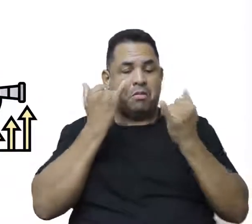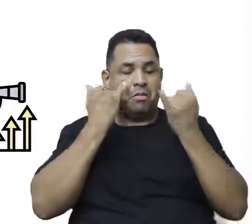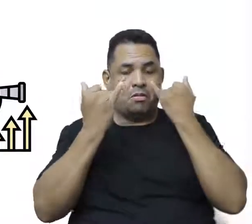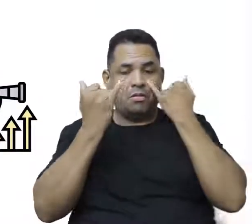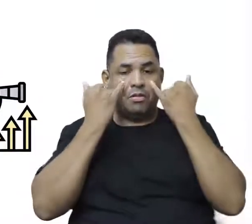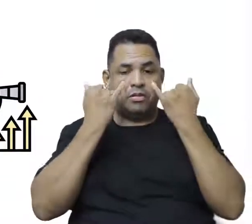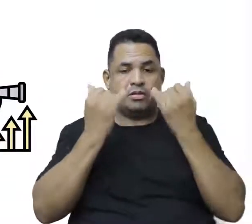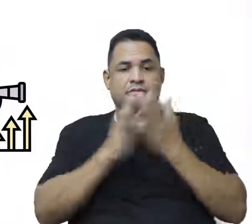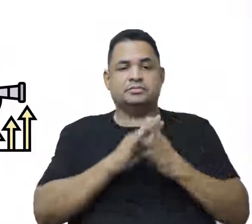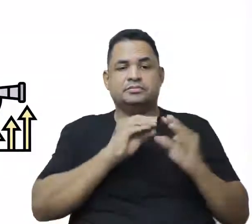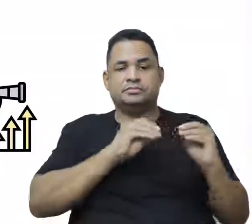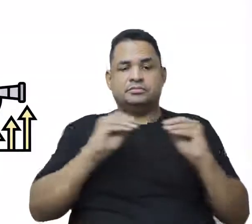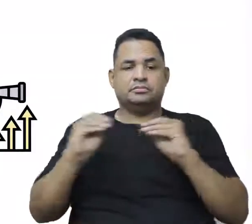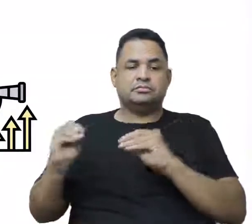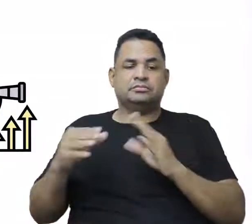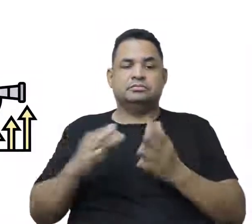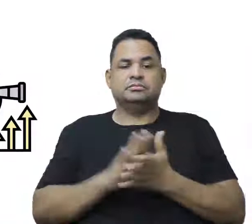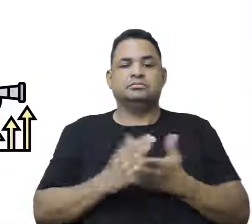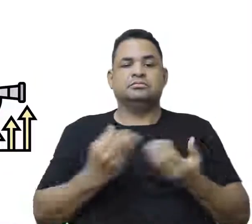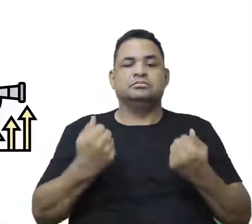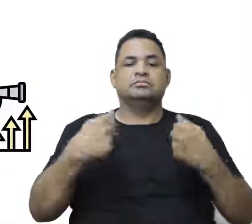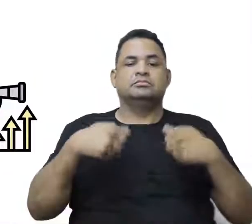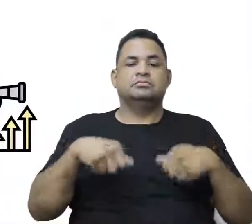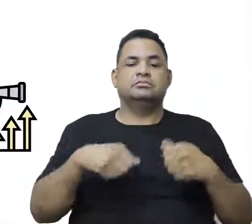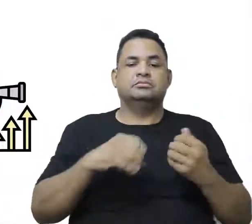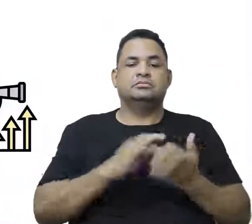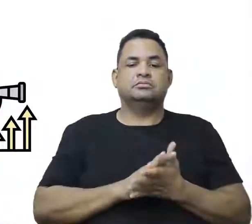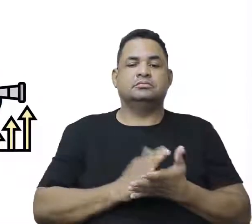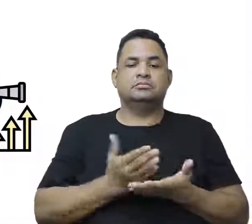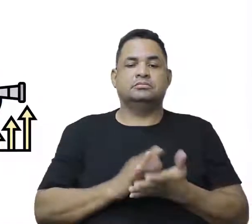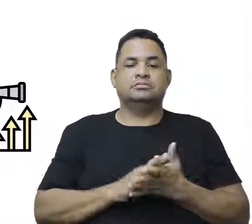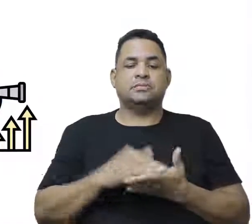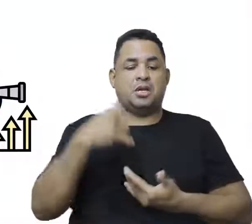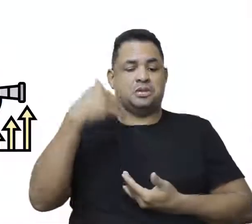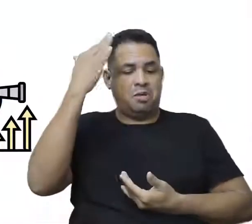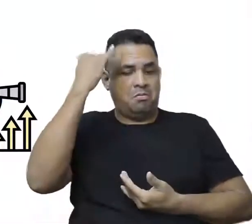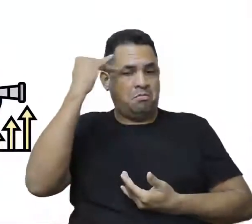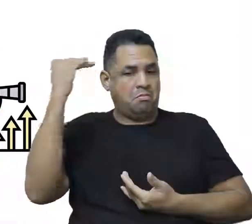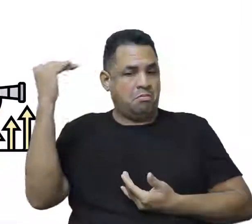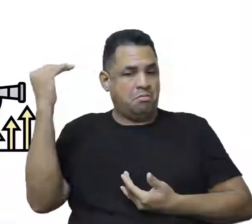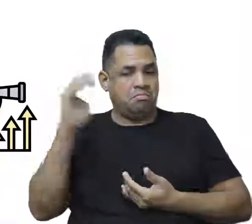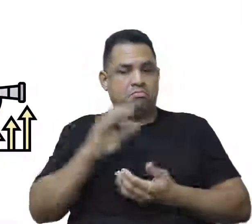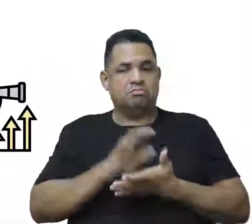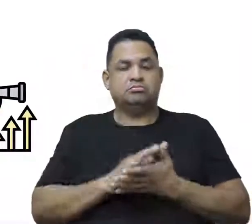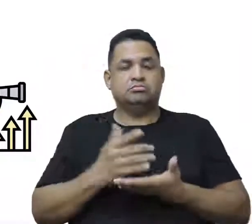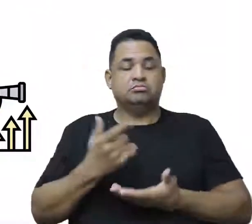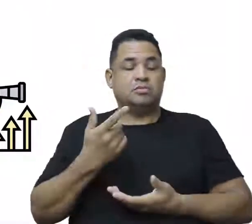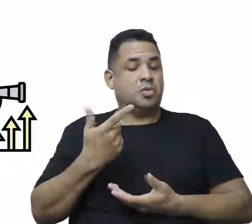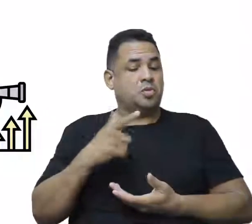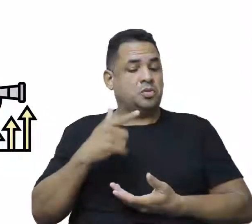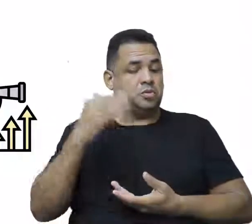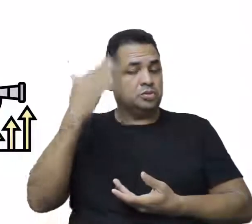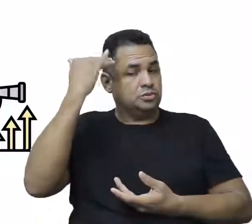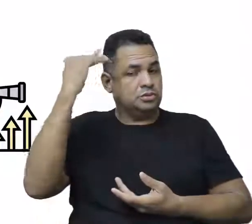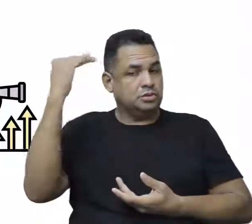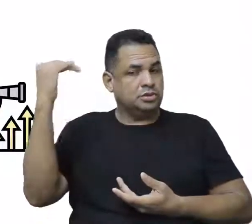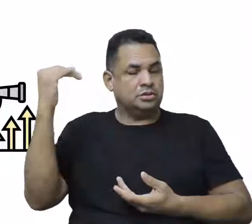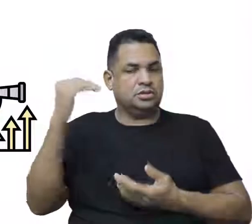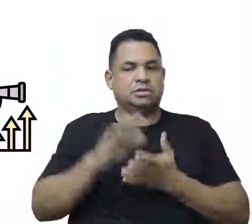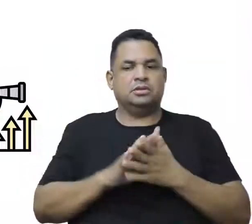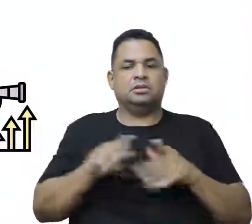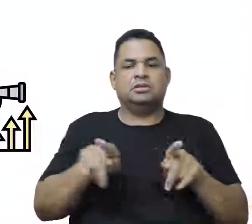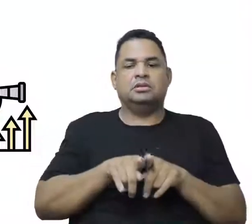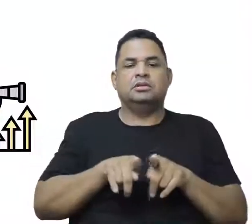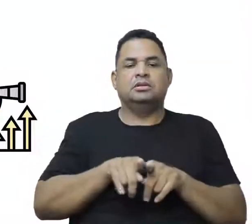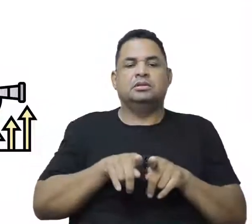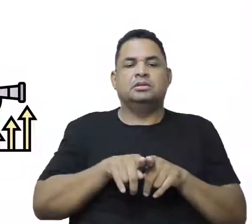informações e essas informações podem ser uma extensão do sucesso do insucesso e